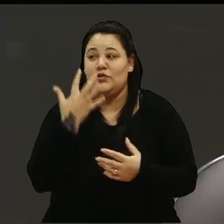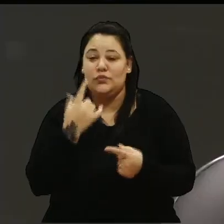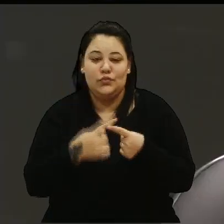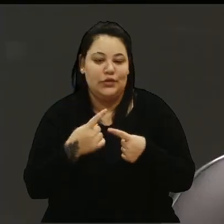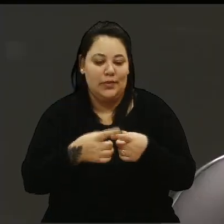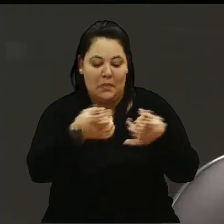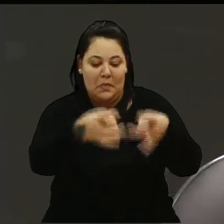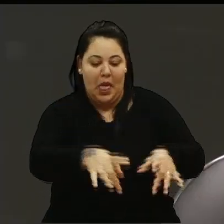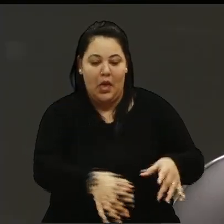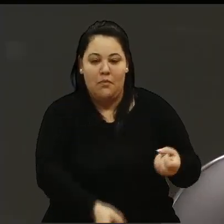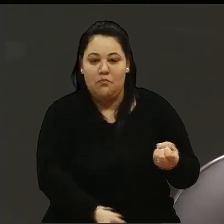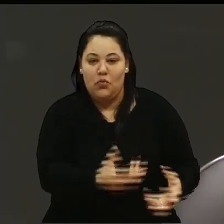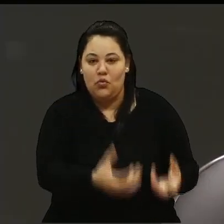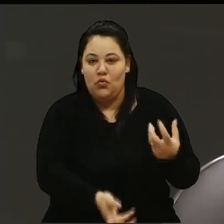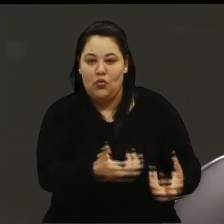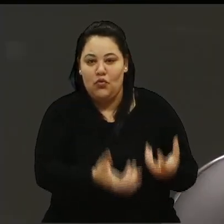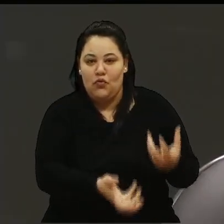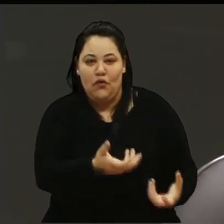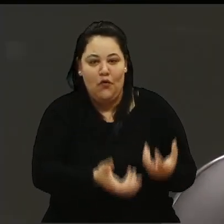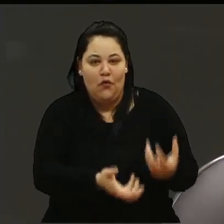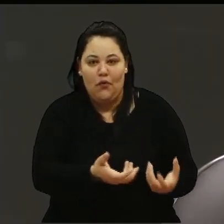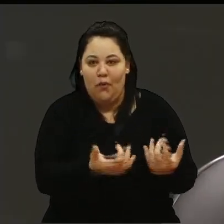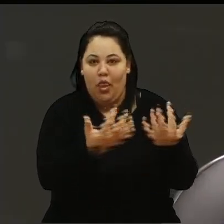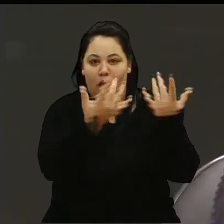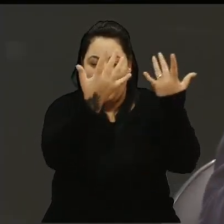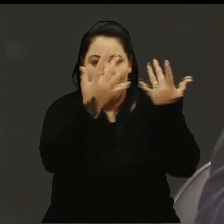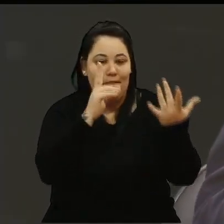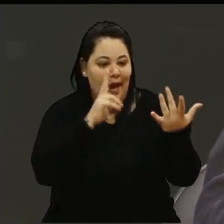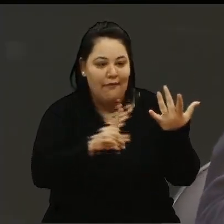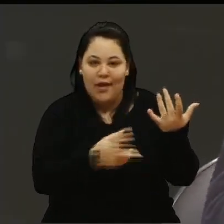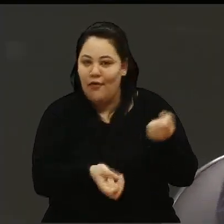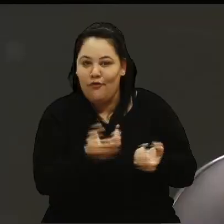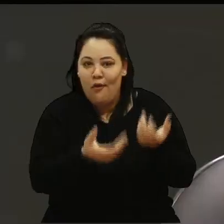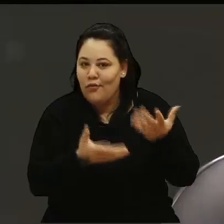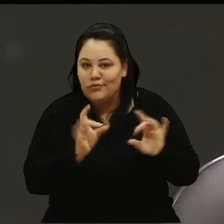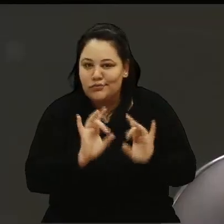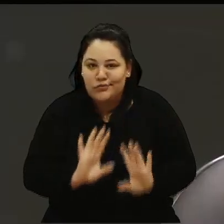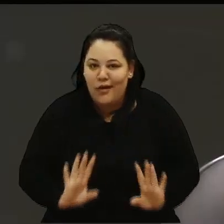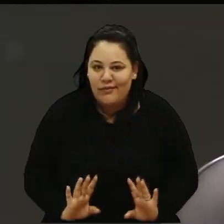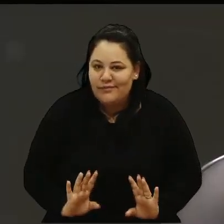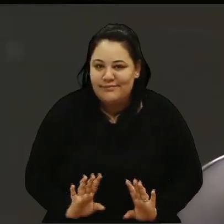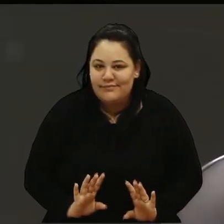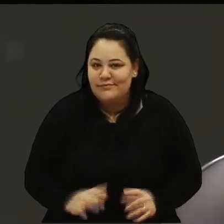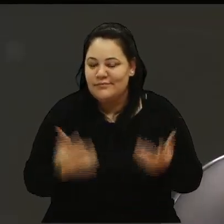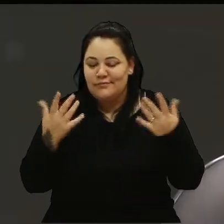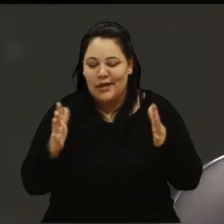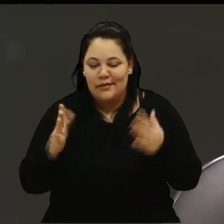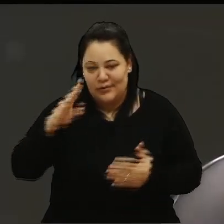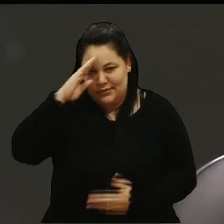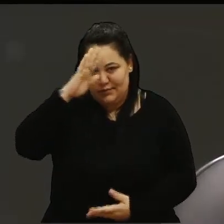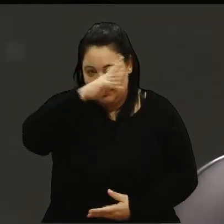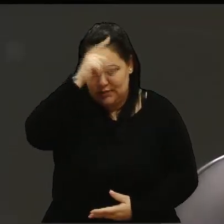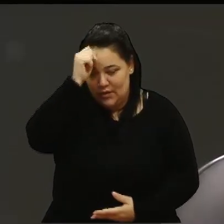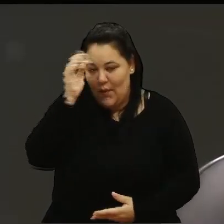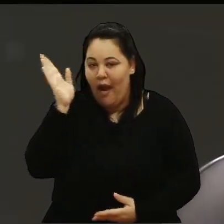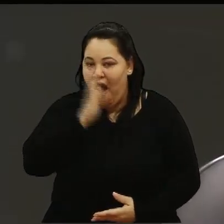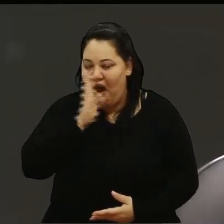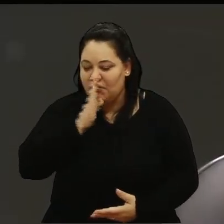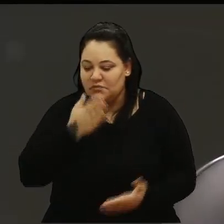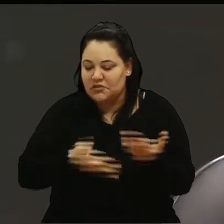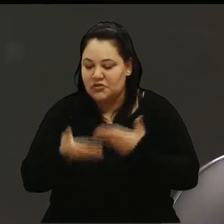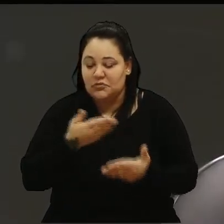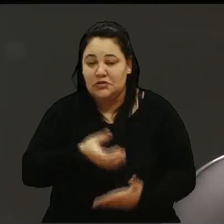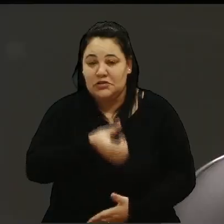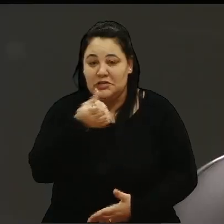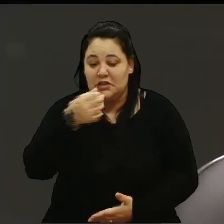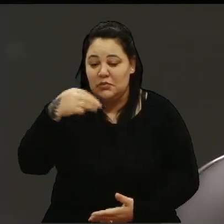fogo exclusivamente para ver o container queimando. Então, parabéns aos guardas municipais e a celeridade no atendimento. 6 minutos entre